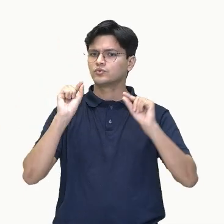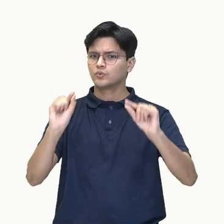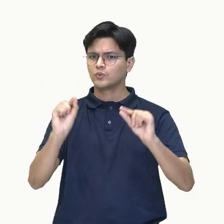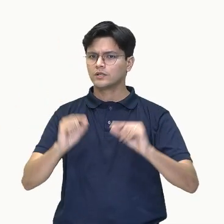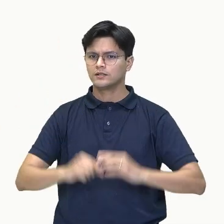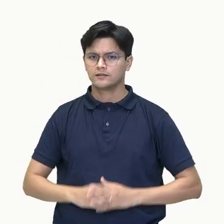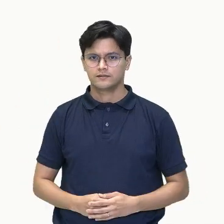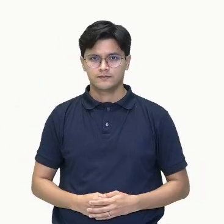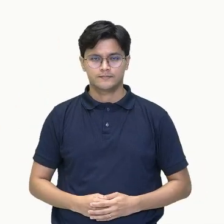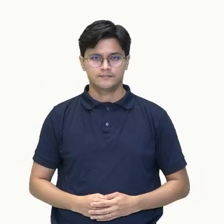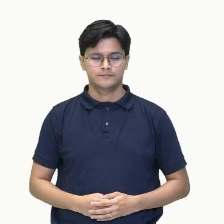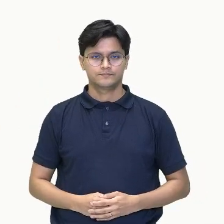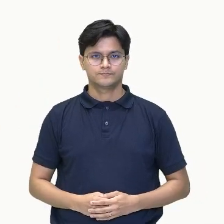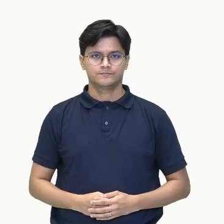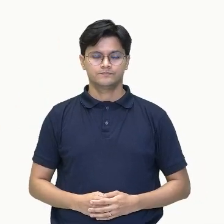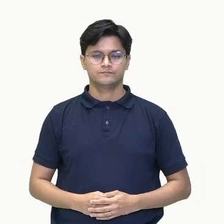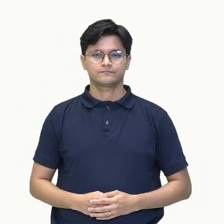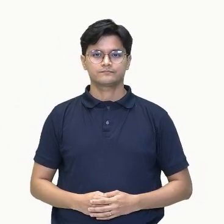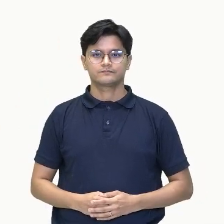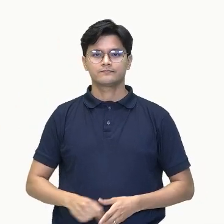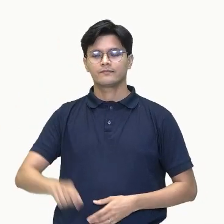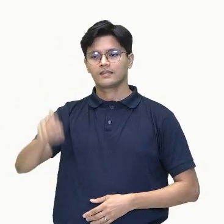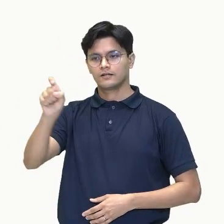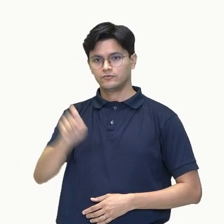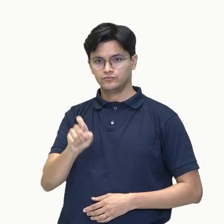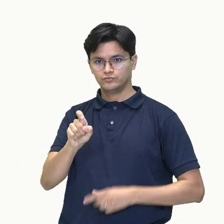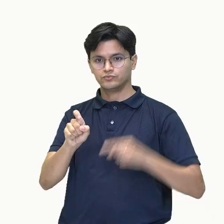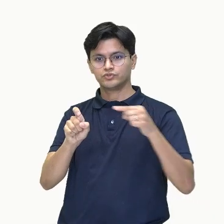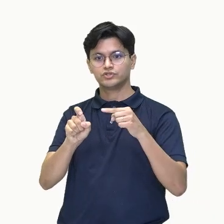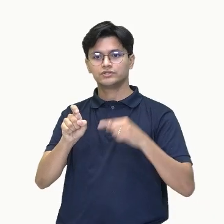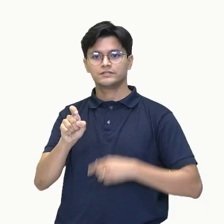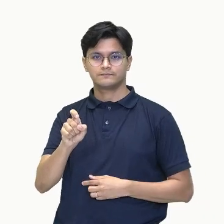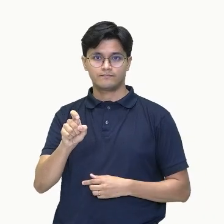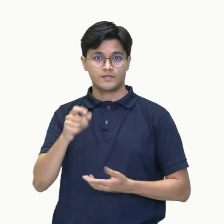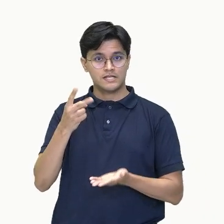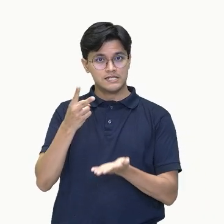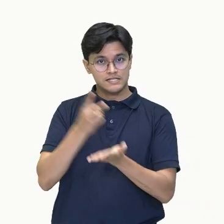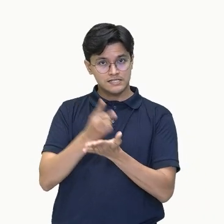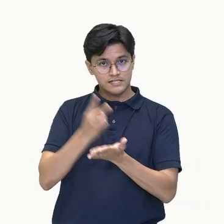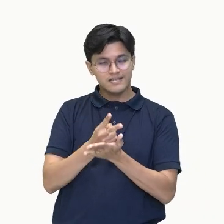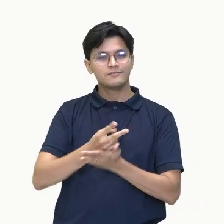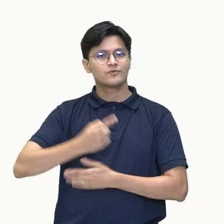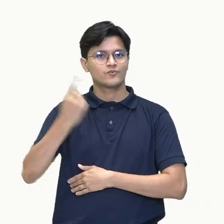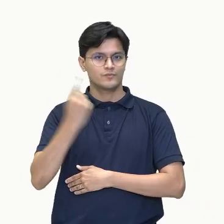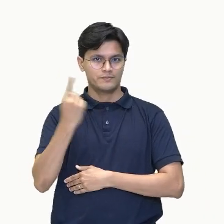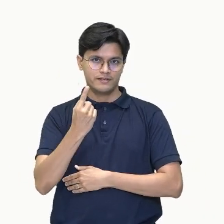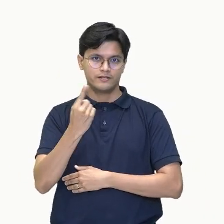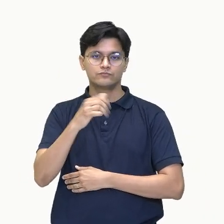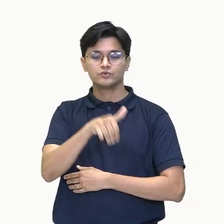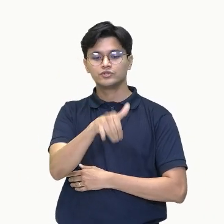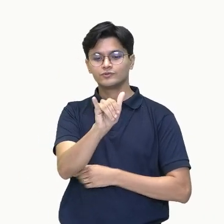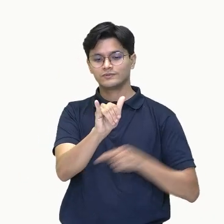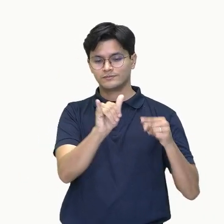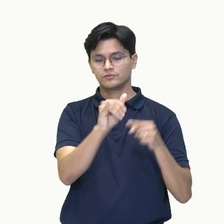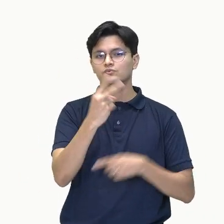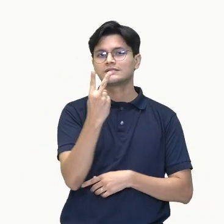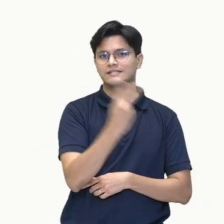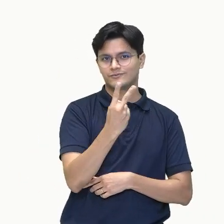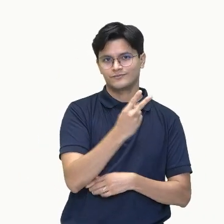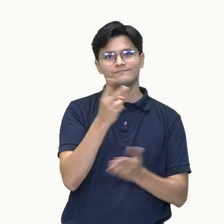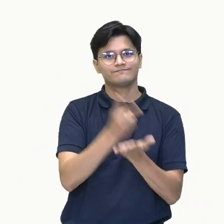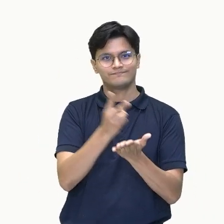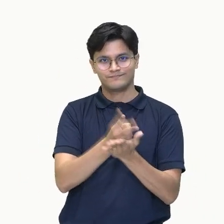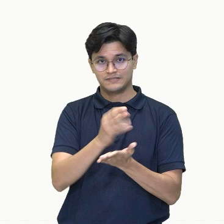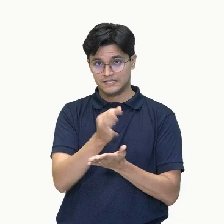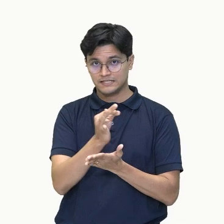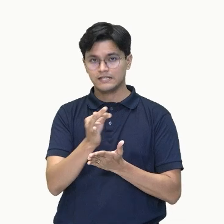senhores que o x ele vai ser sempre o primeiro e o y vai ser sempre o segundo. E você